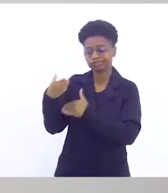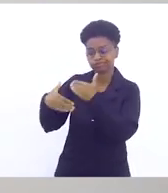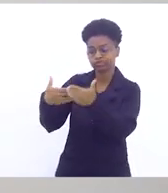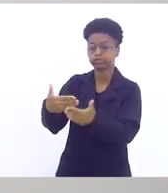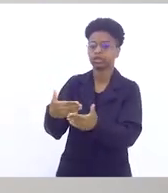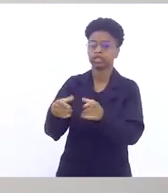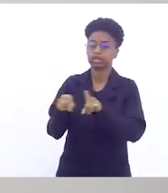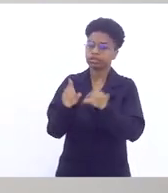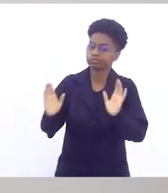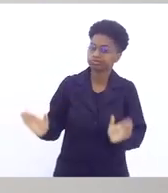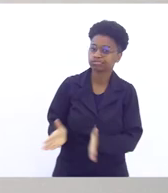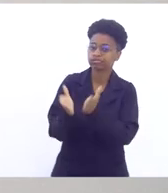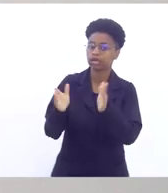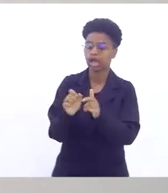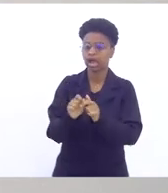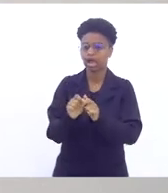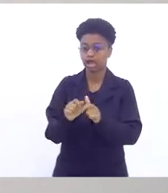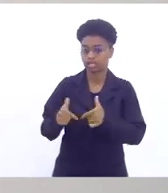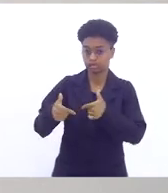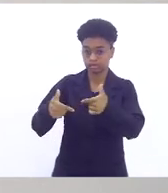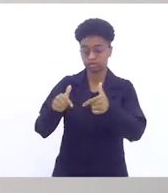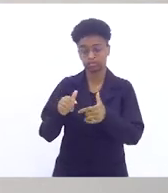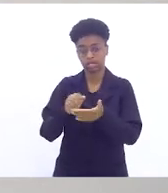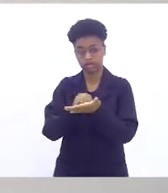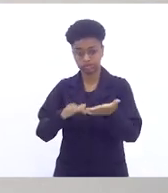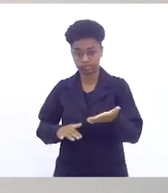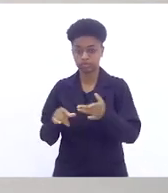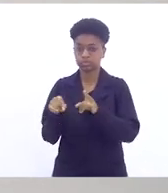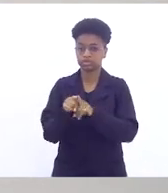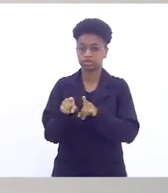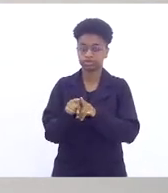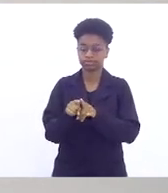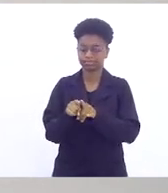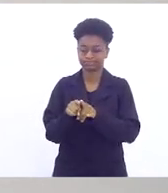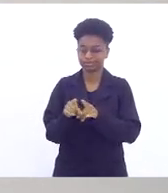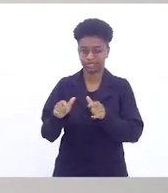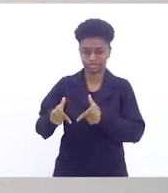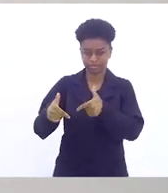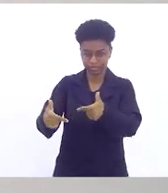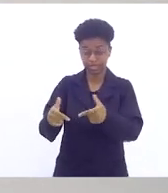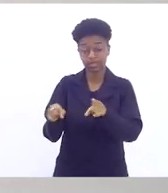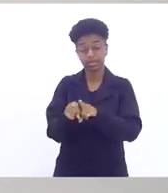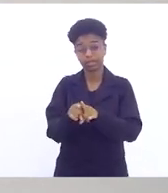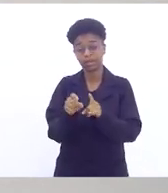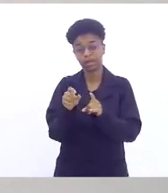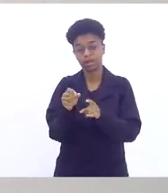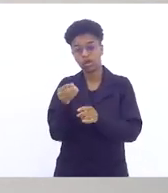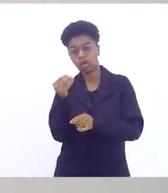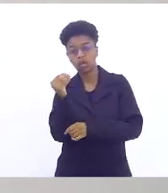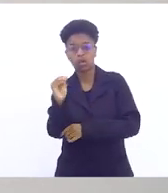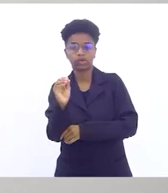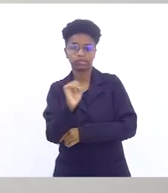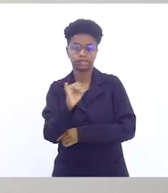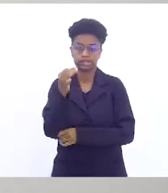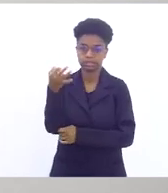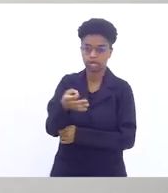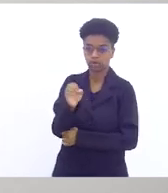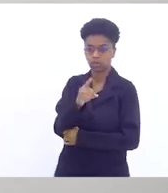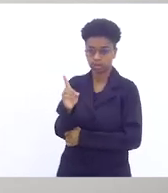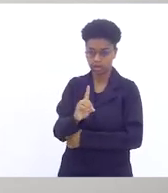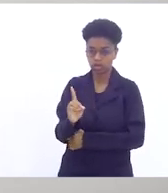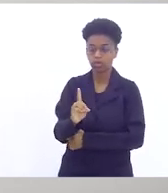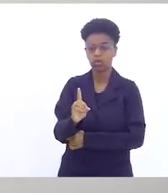alavam com as atividades e põe muita das vezes certo ou não né o estado